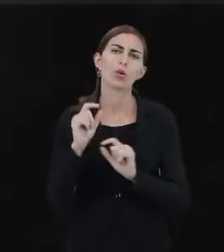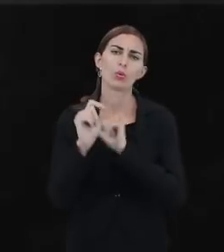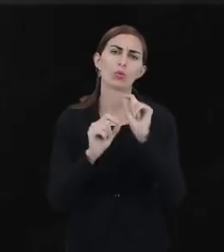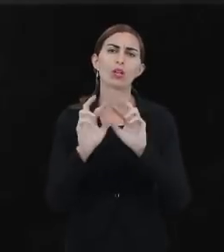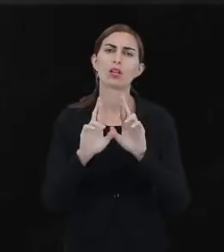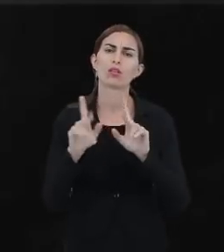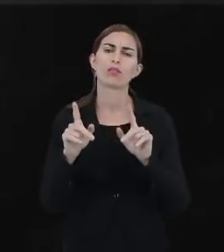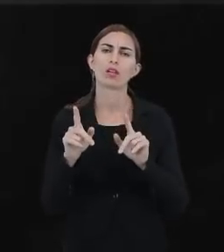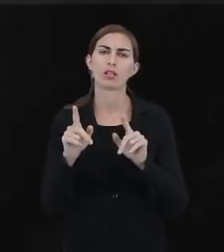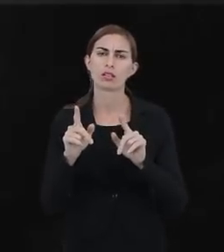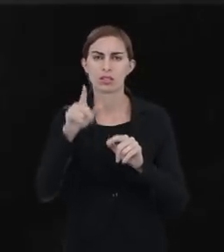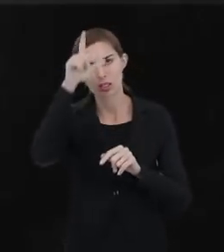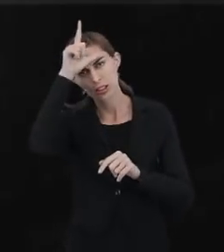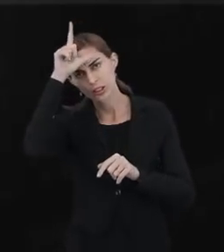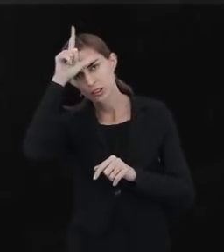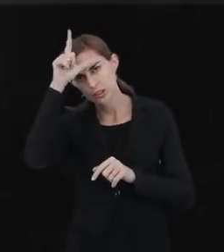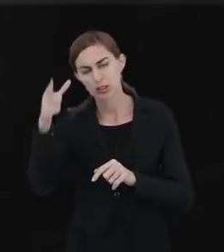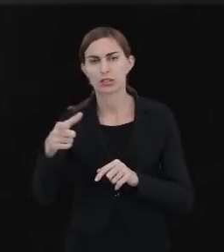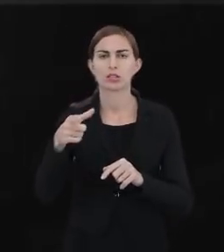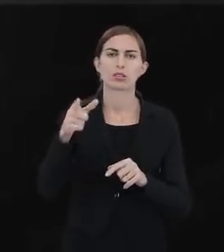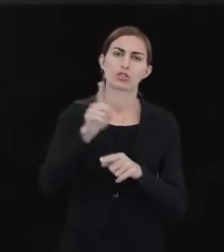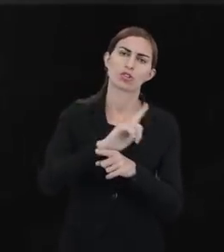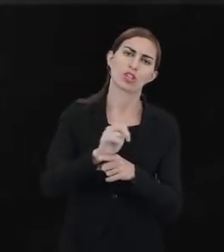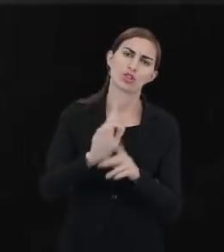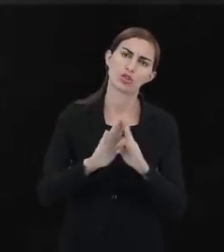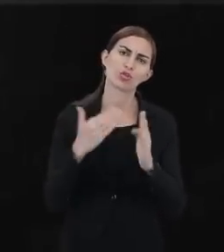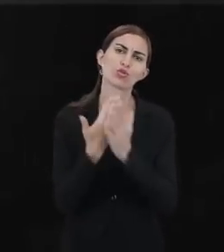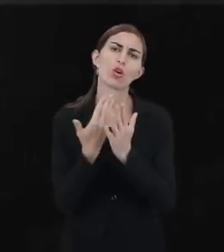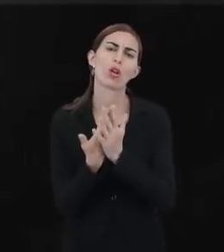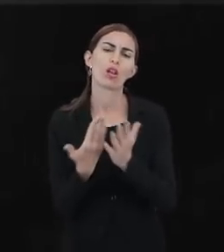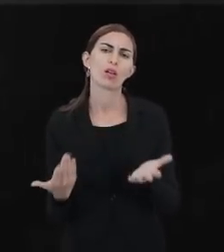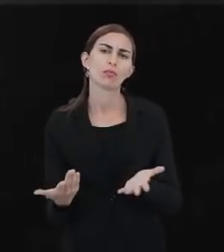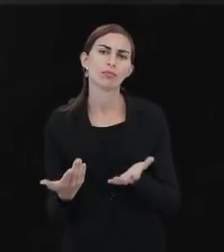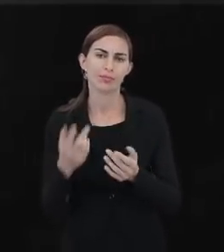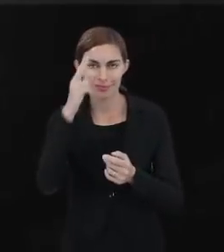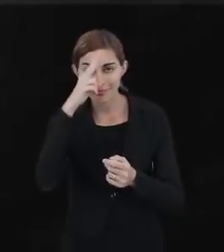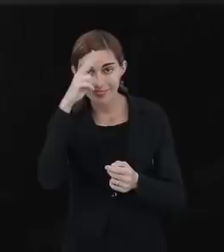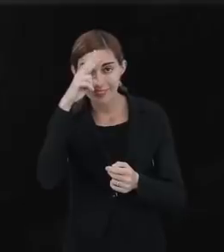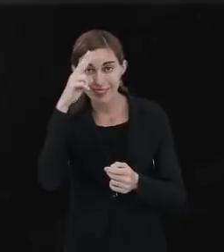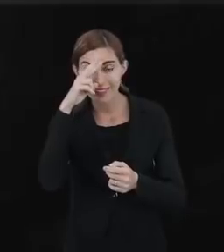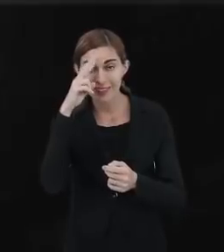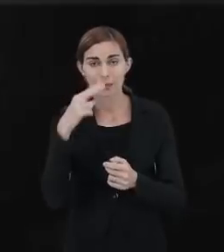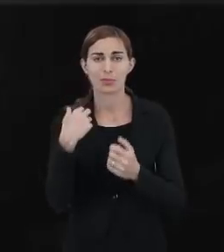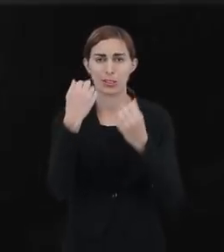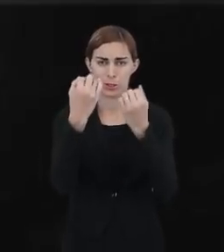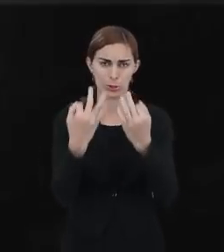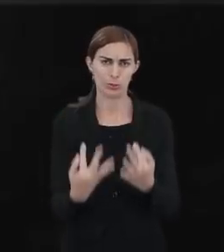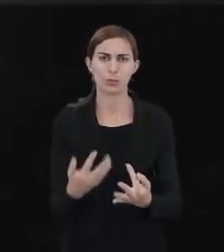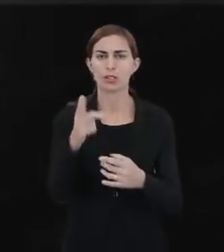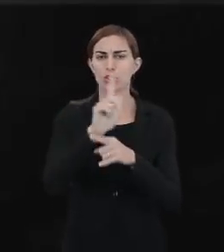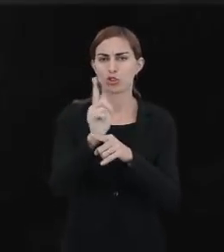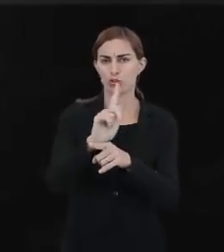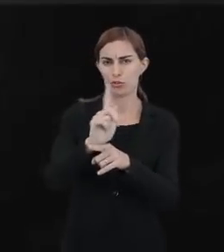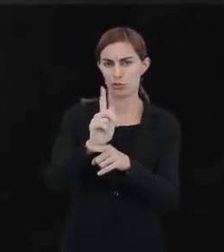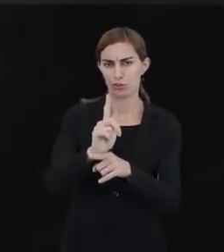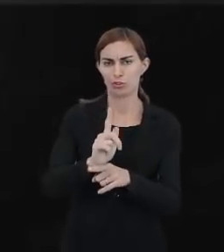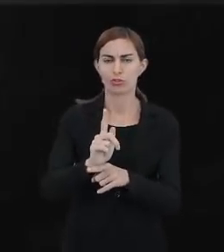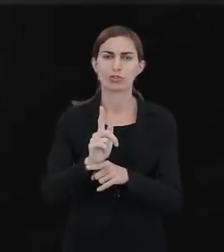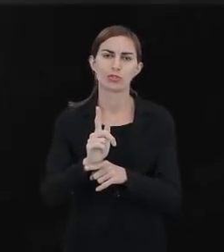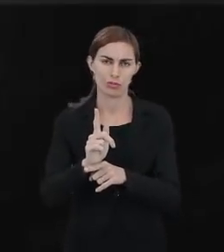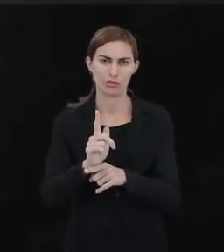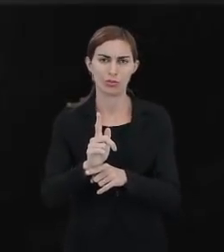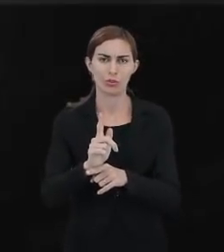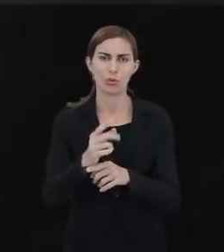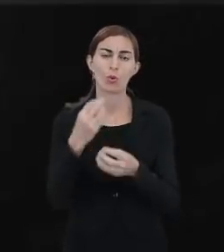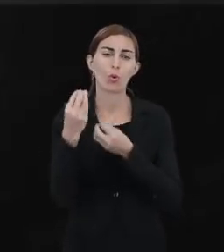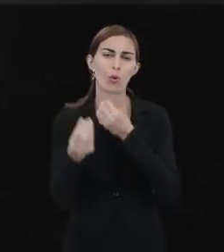diferencie tem liderança e gente da escola tão estão lembrados que nós falamos nem todos gestor é o boletim em